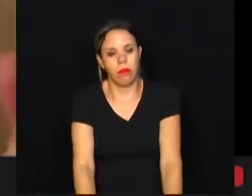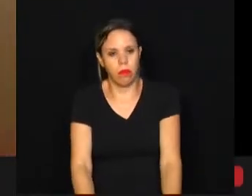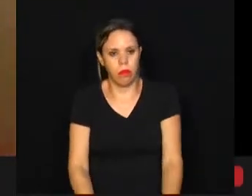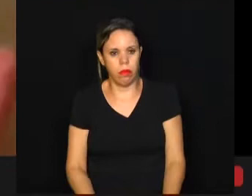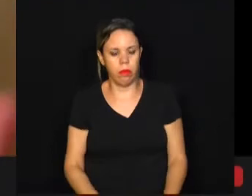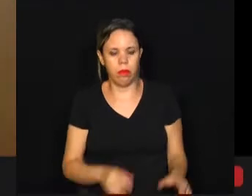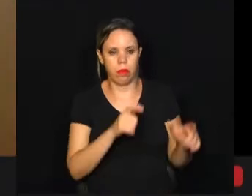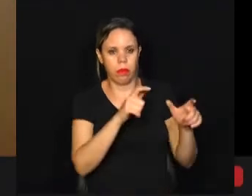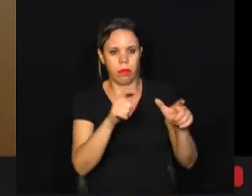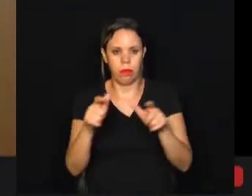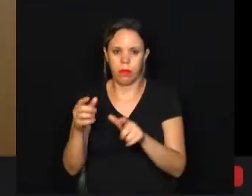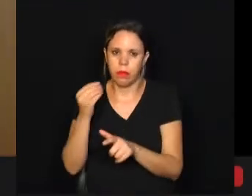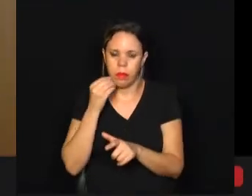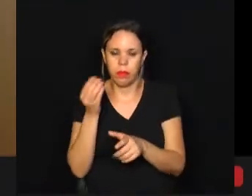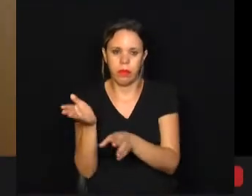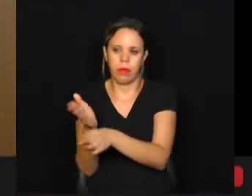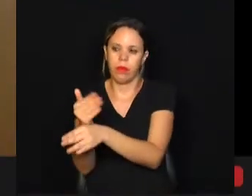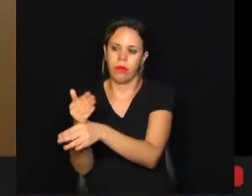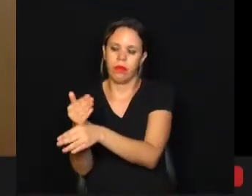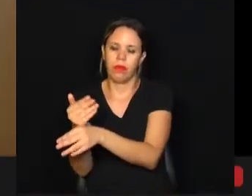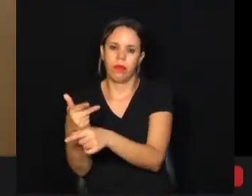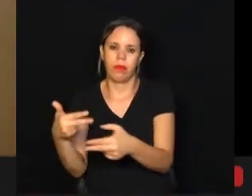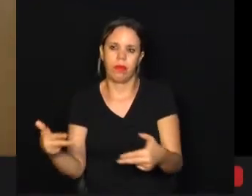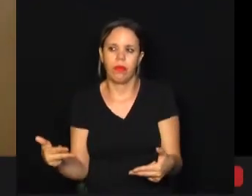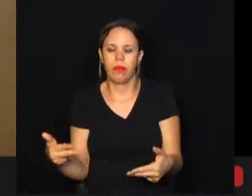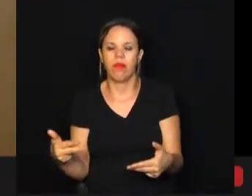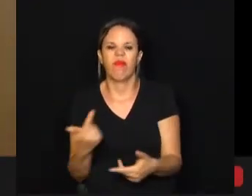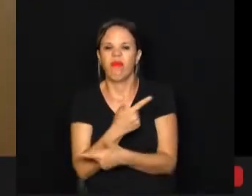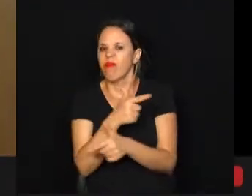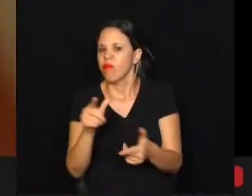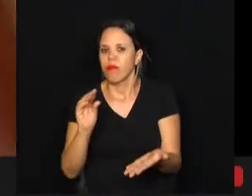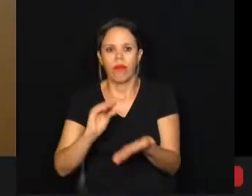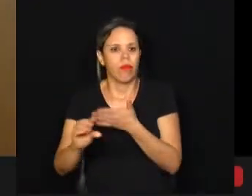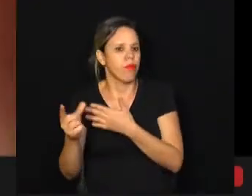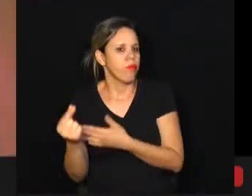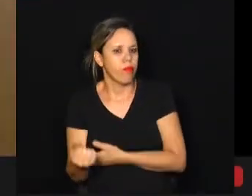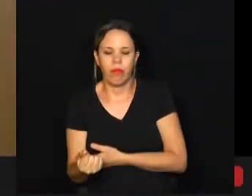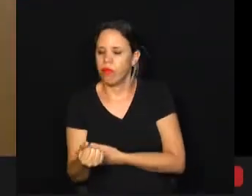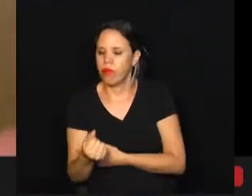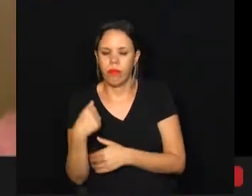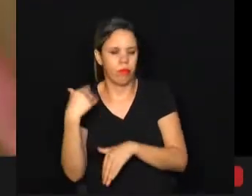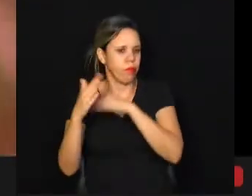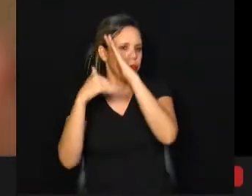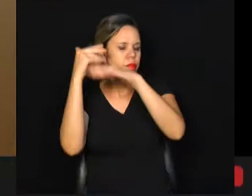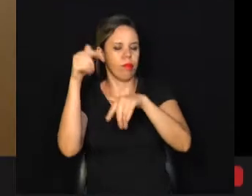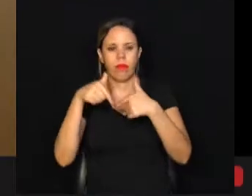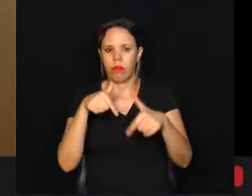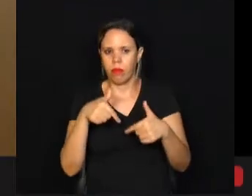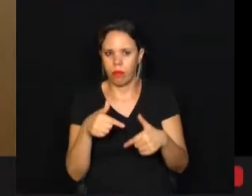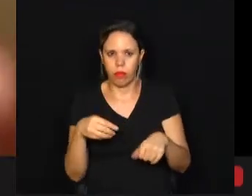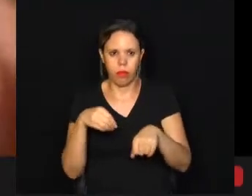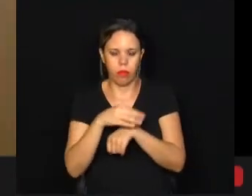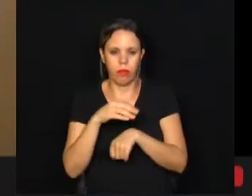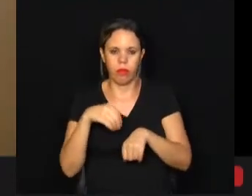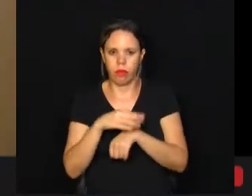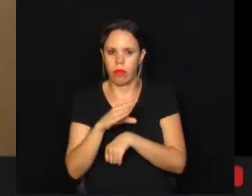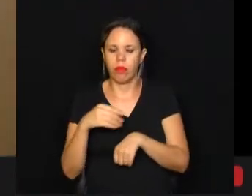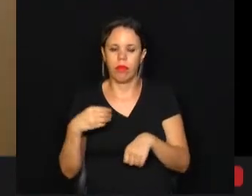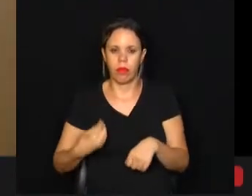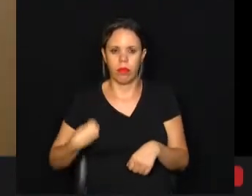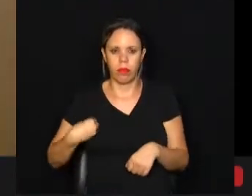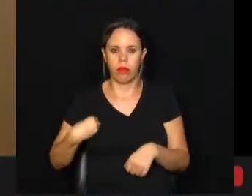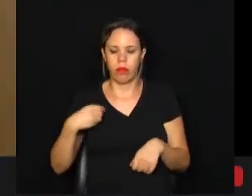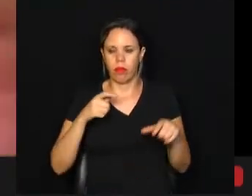eles estão abandonados, sucateados e sem recurso para o desenvolvimento de atividades, que trazia também vida a